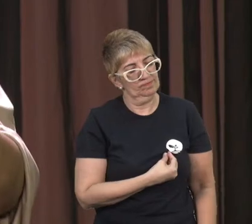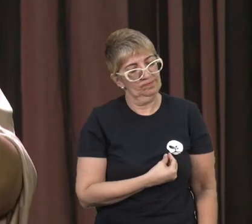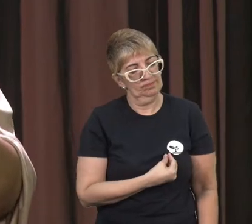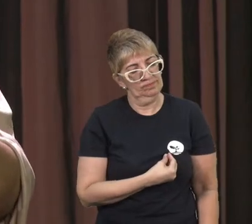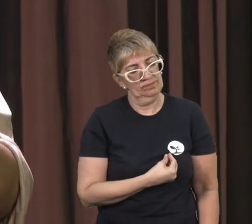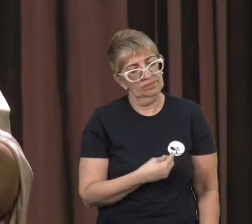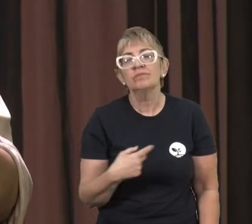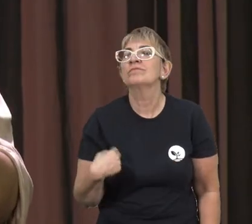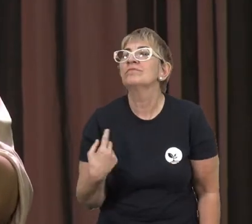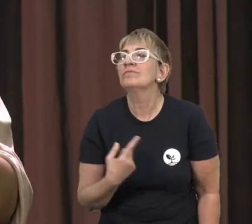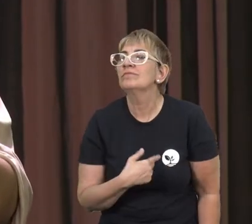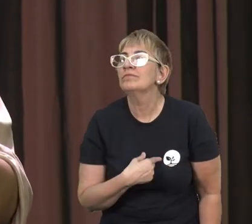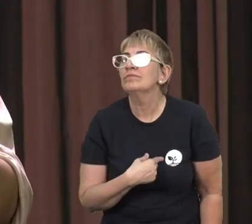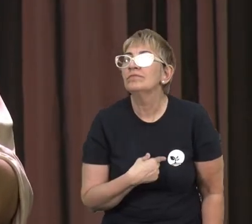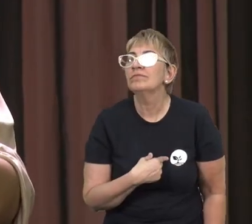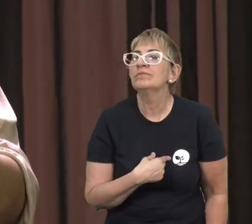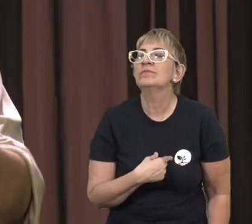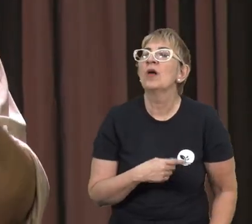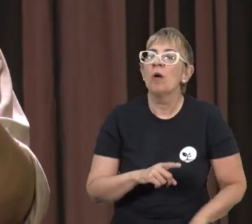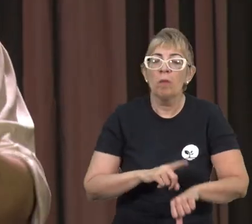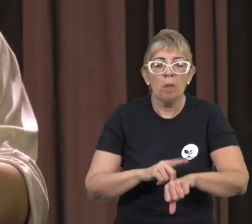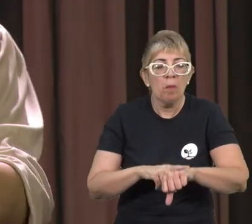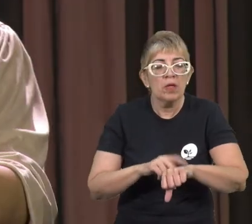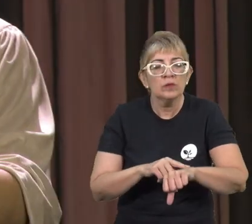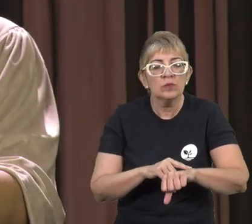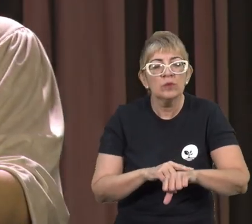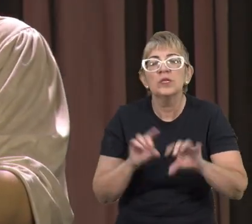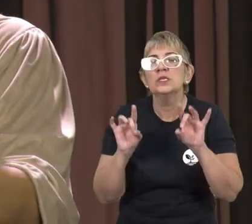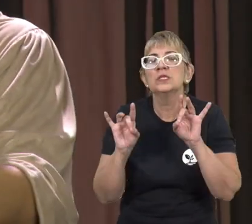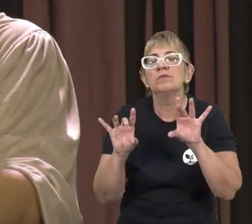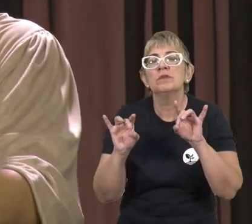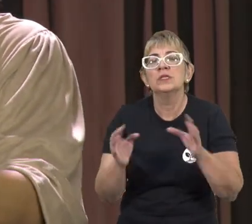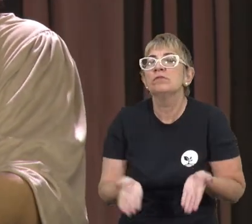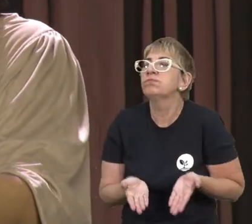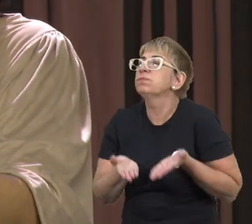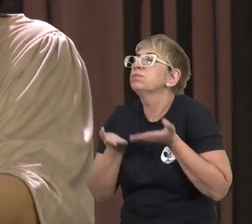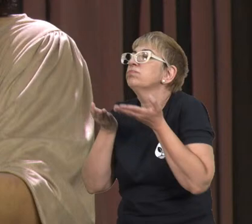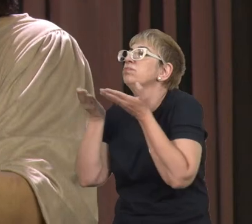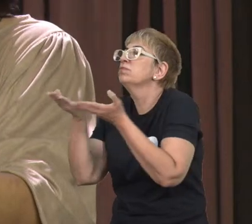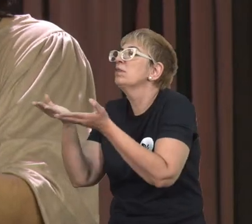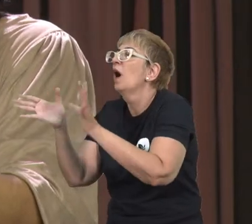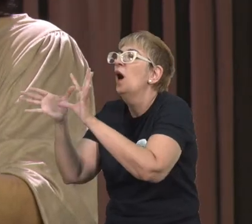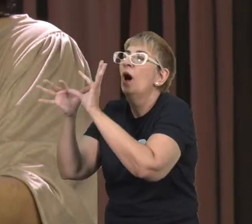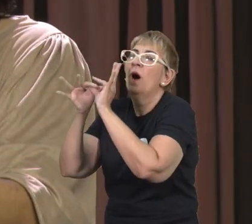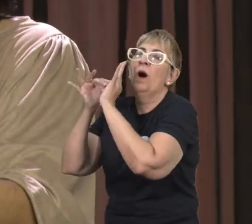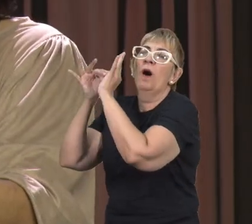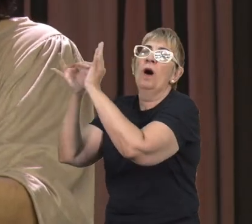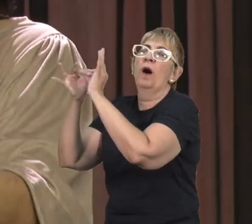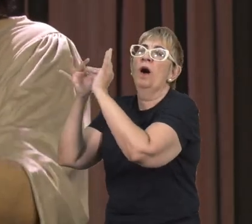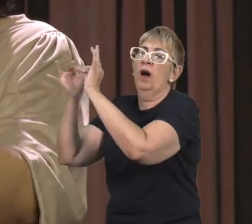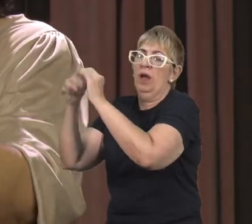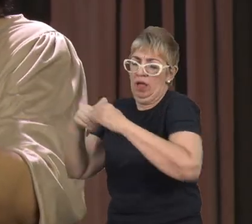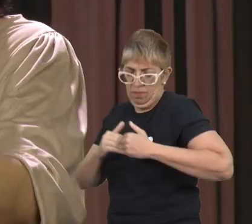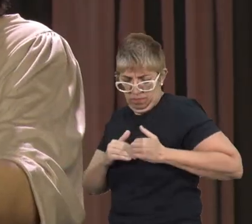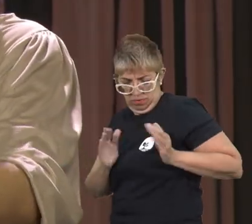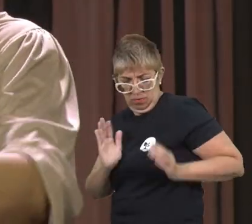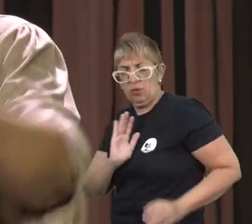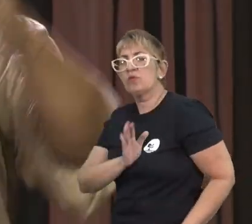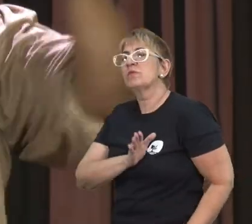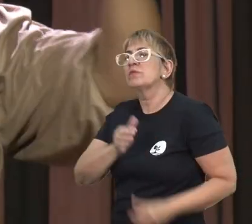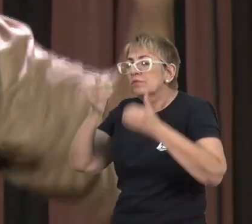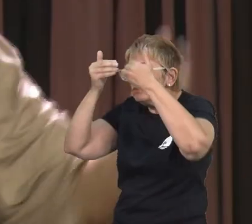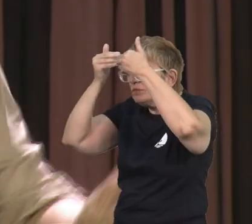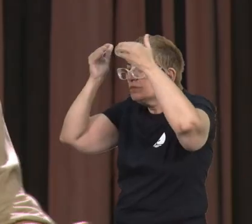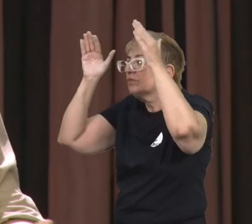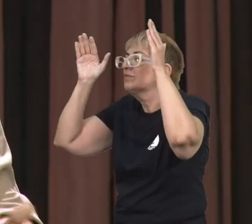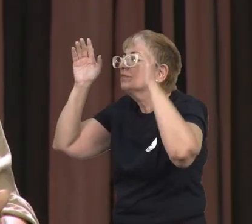Nós te oferecemos esse momento como um momento de reconexão, abrindo os nossos corações e as nossas mentes para que o